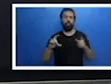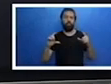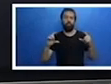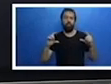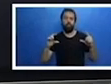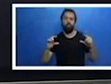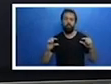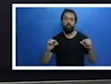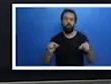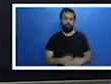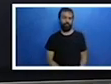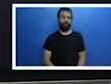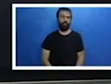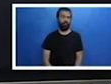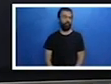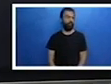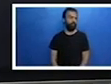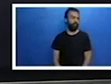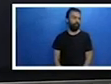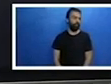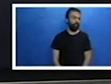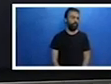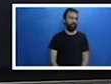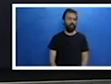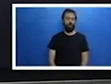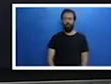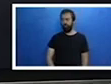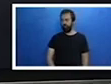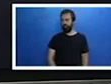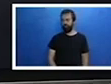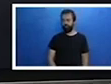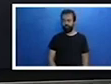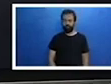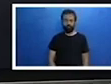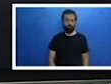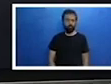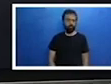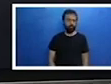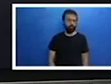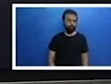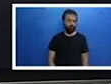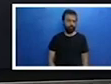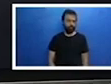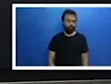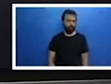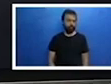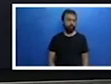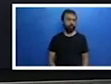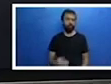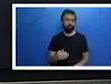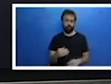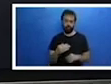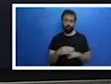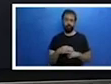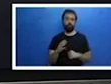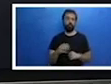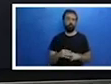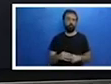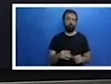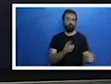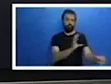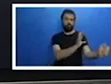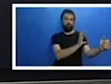ginástica ela faz uma redução de peso. Então, muitas pessoas buscam a prática ginástica para reduzir peso, né? Melhoraria do tônus